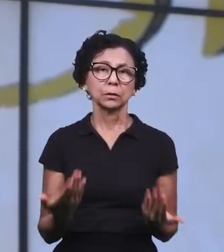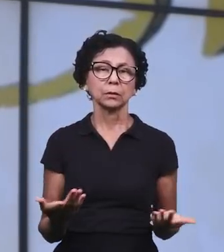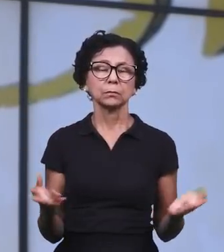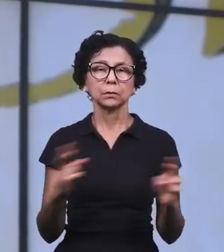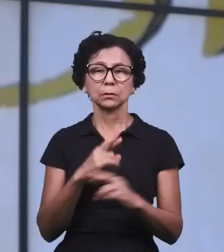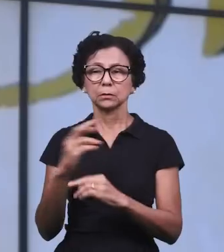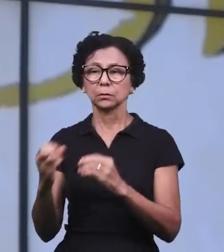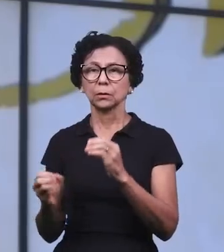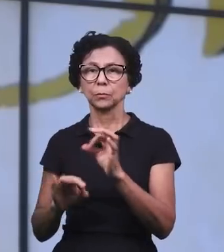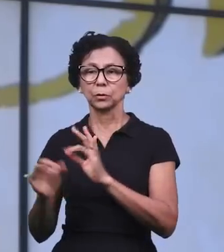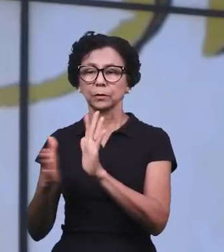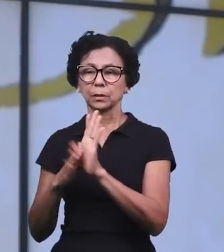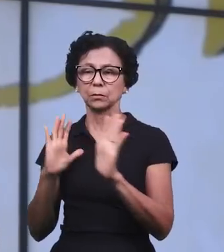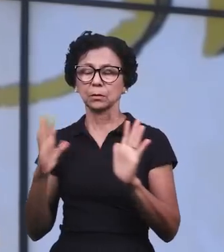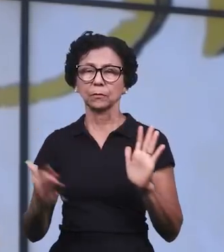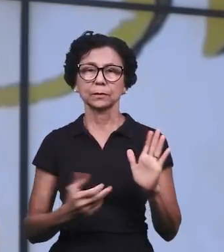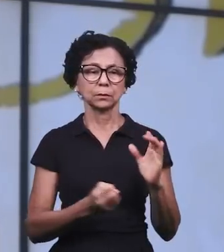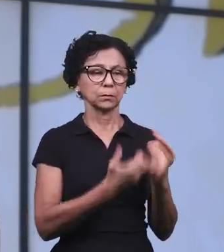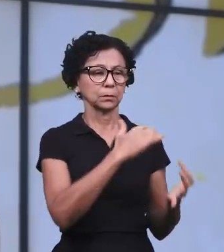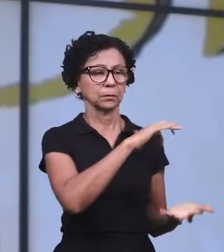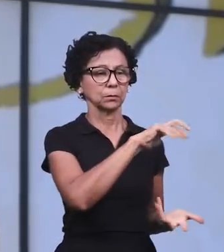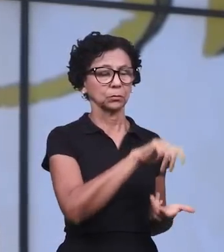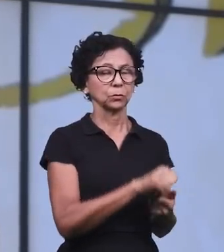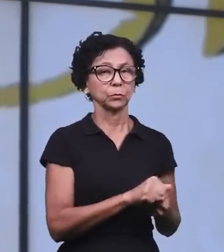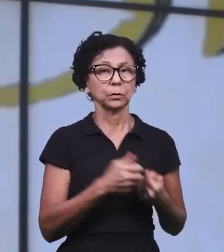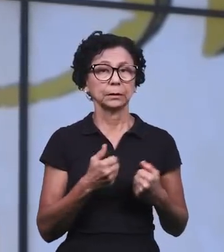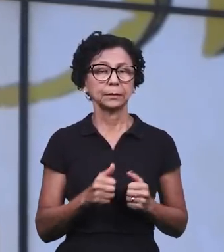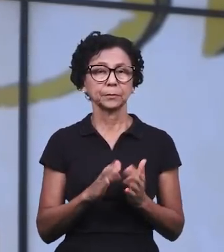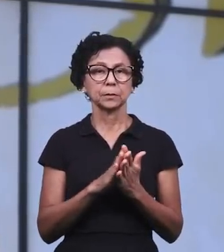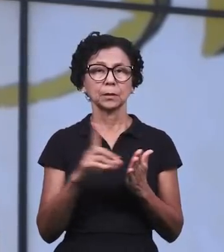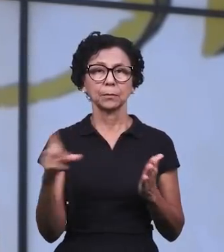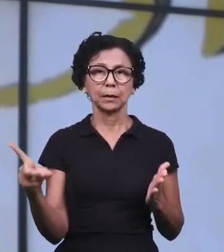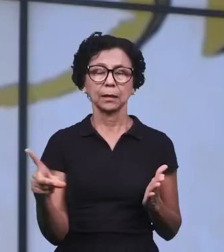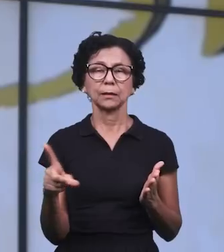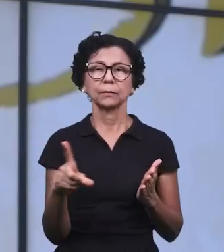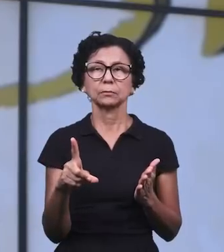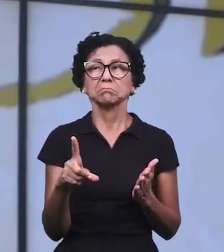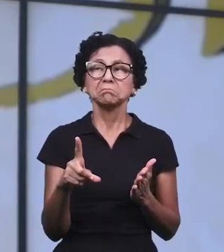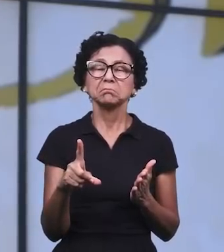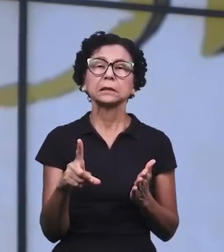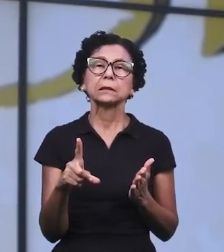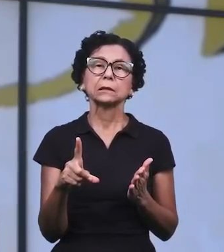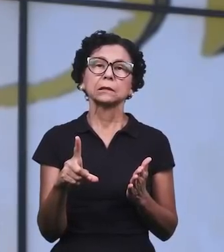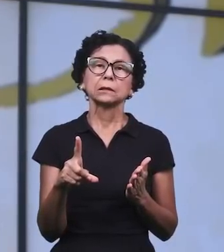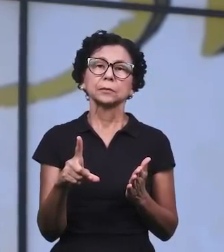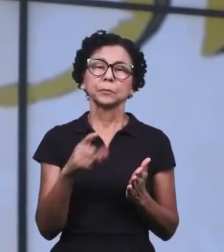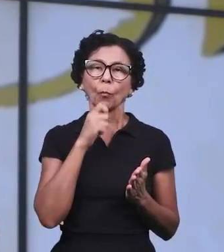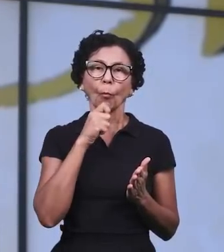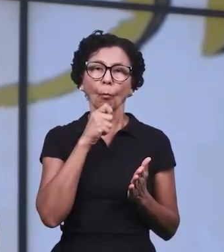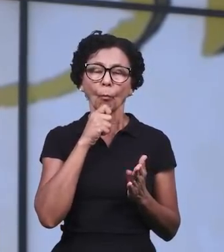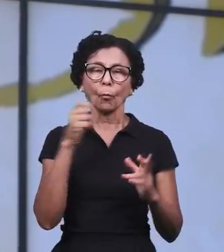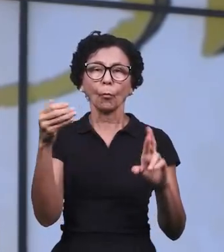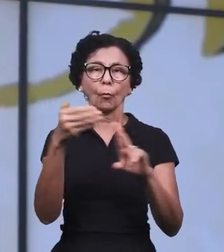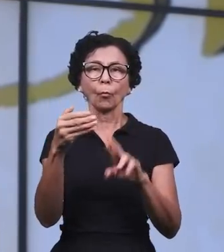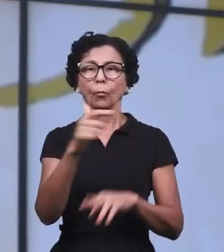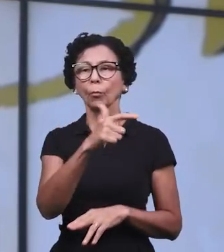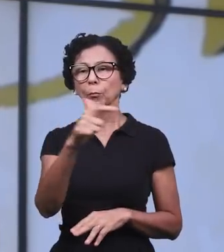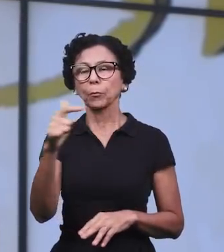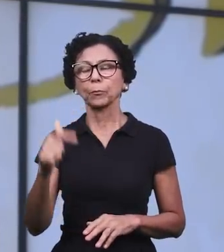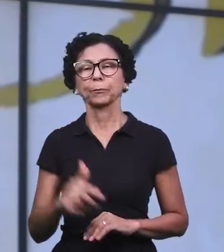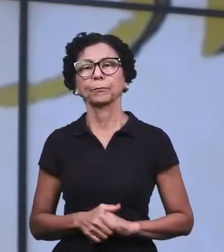Então, sem a palavra nós não temos referência, nós não sabemos para onde ir, e é preciso conhecer a